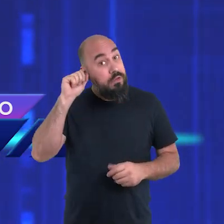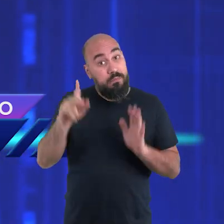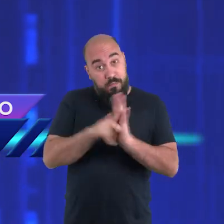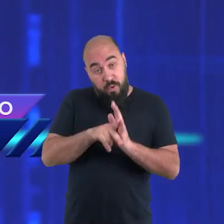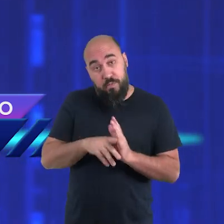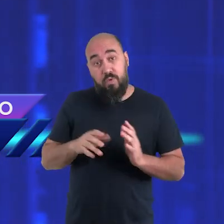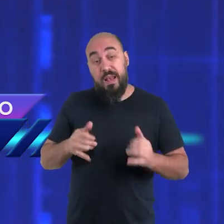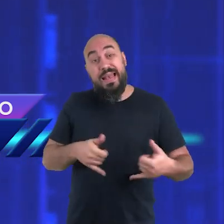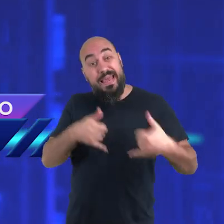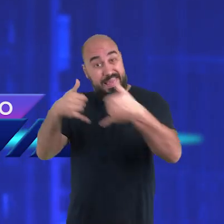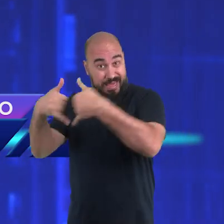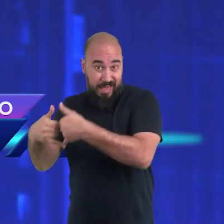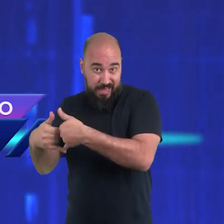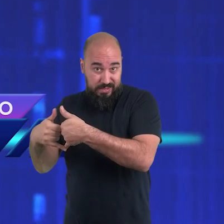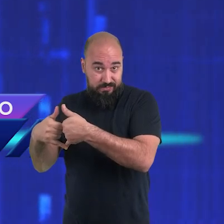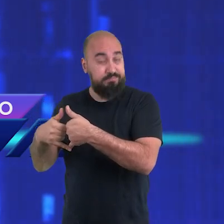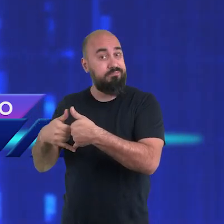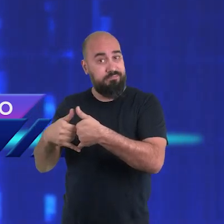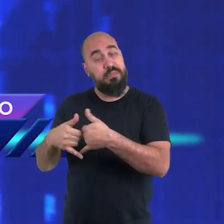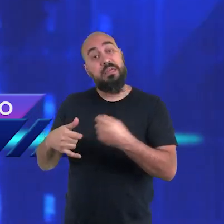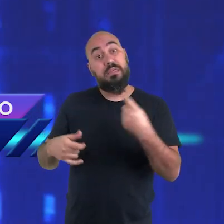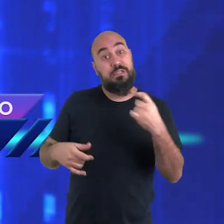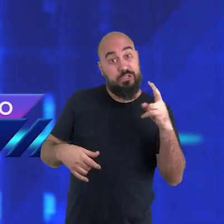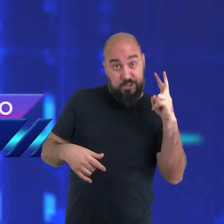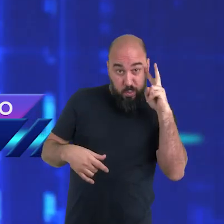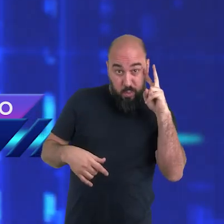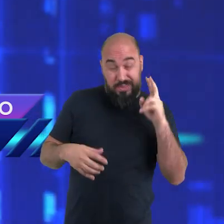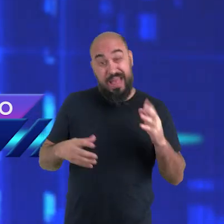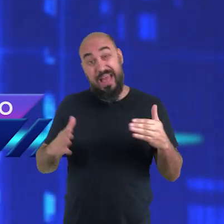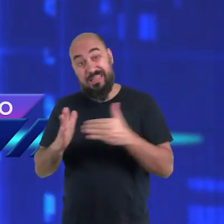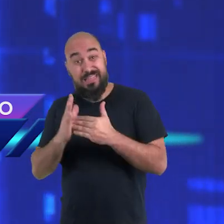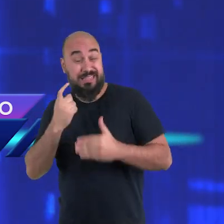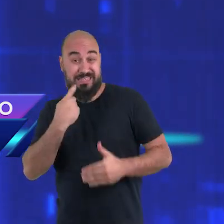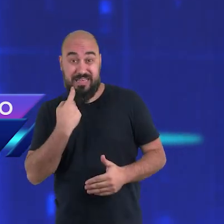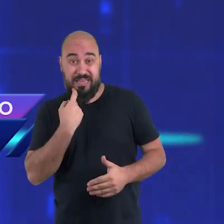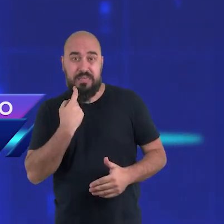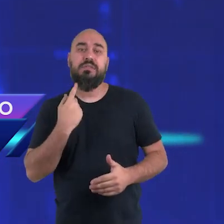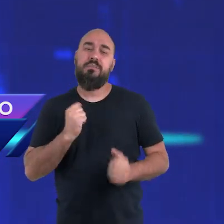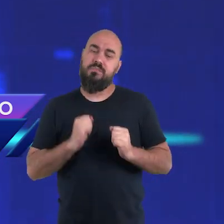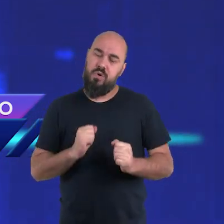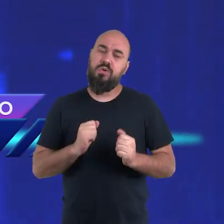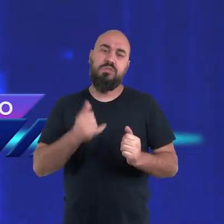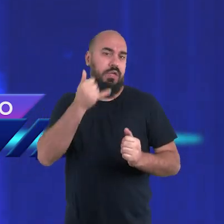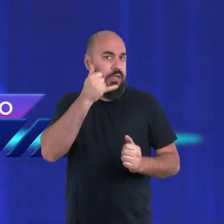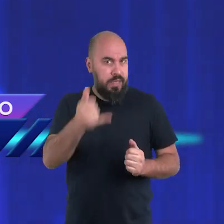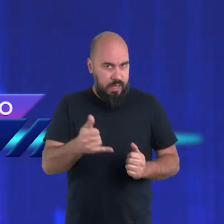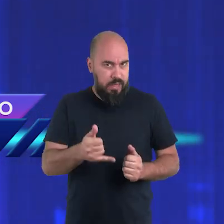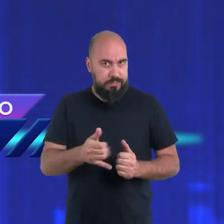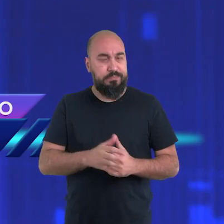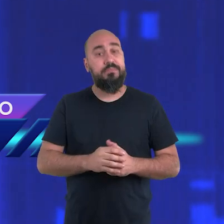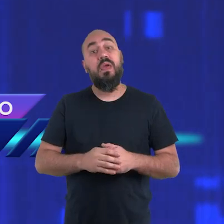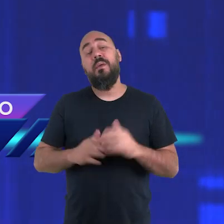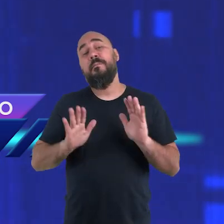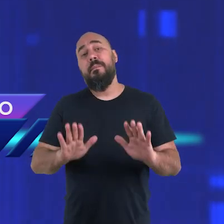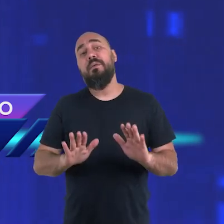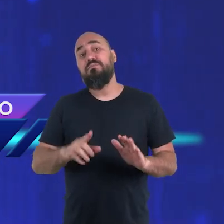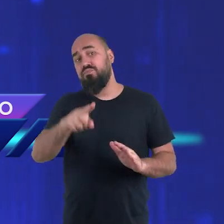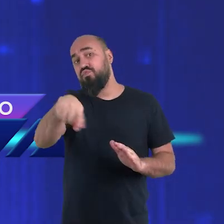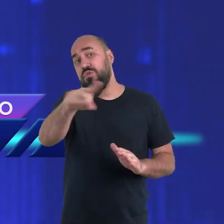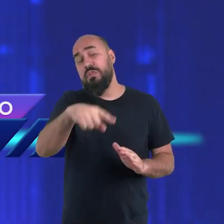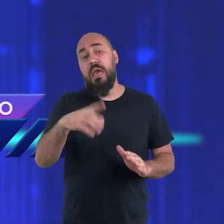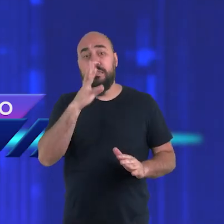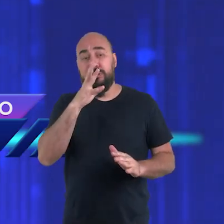horário comercial de segunda a sexta-feira no telefone 12 21 27 31 21. Agora, onde você